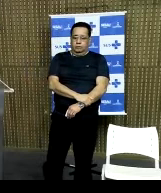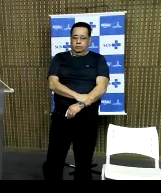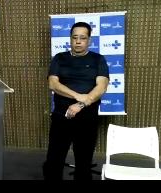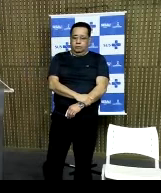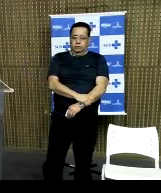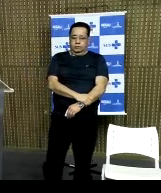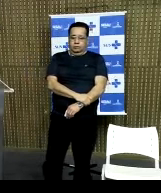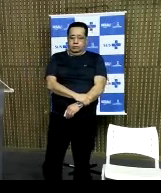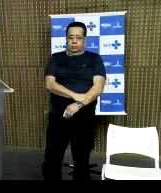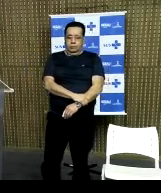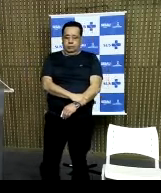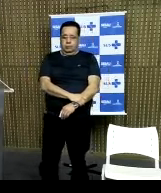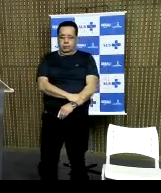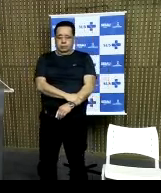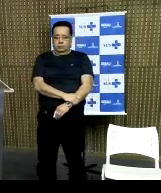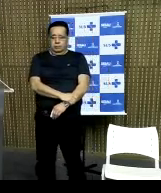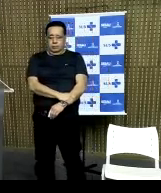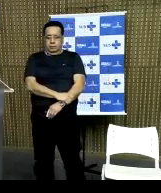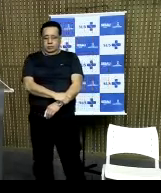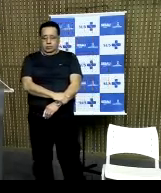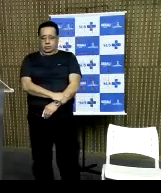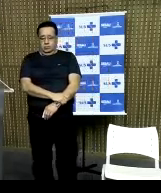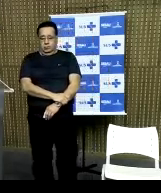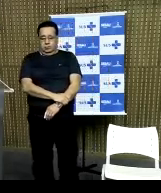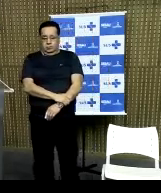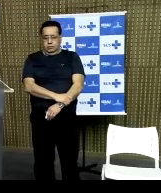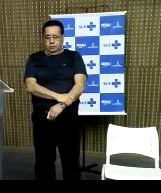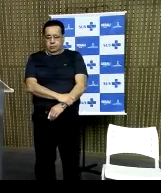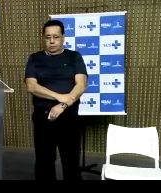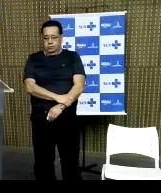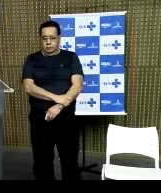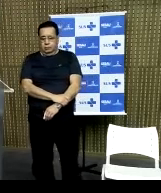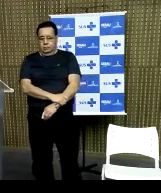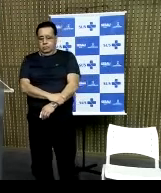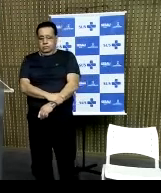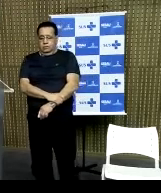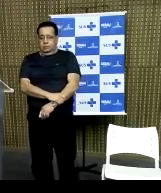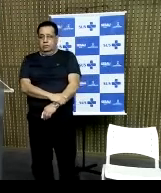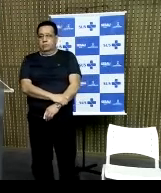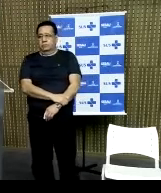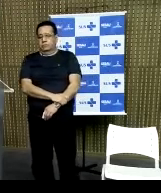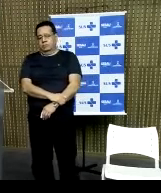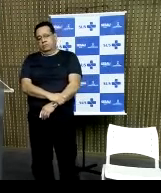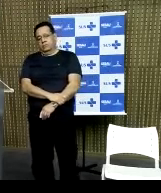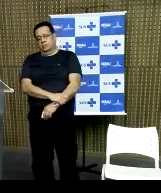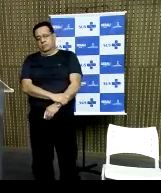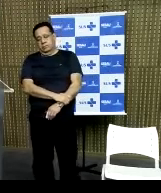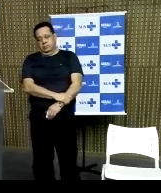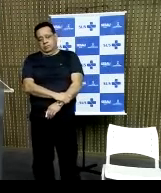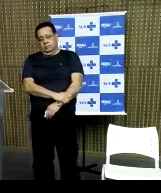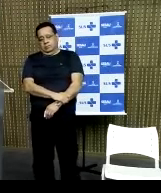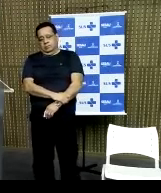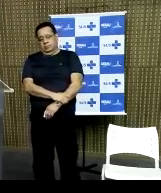parceiro, né, de fazer o pré-natal, e essa mesma estratégia que foi falada no grupo anterior, a gente também está adotando na nossa